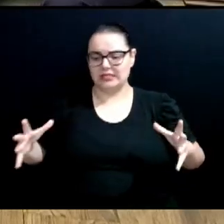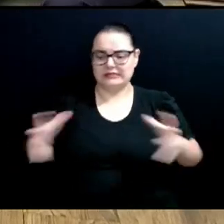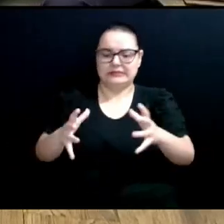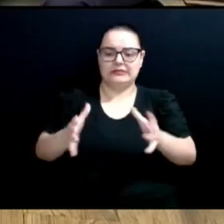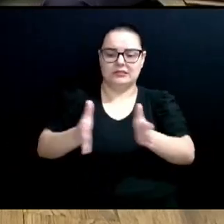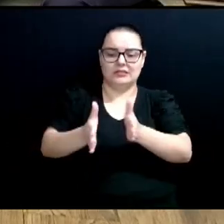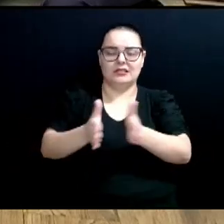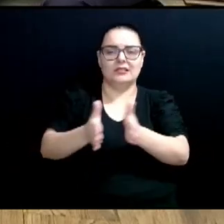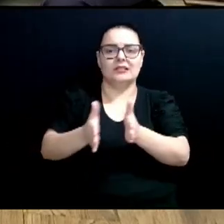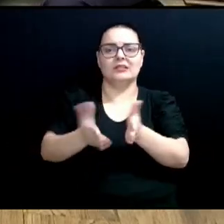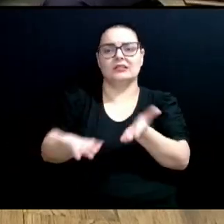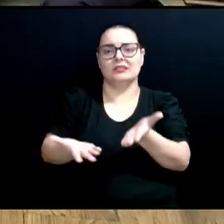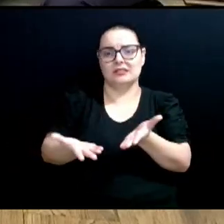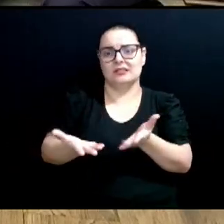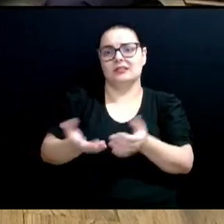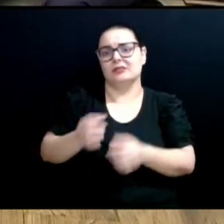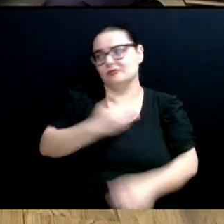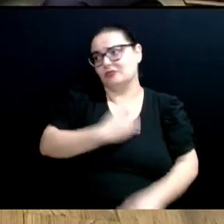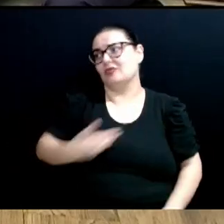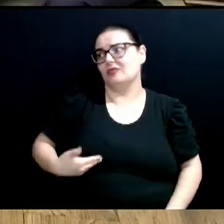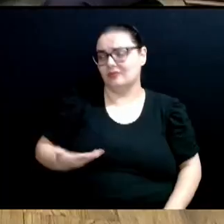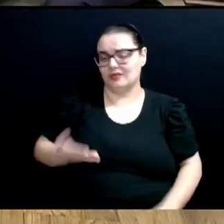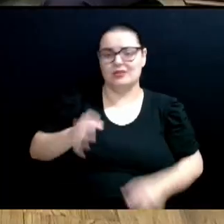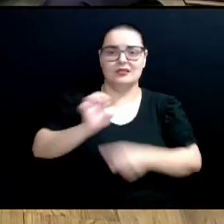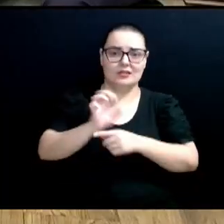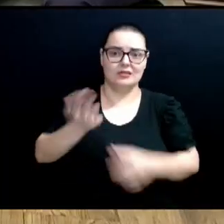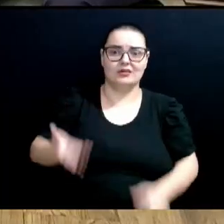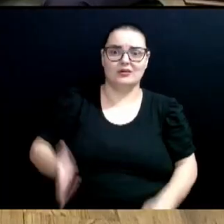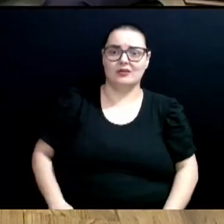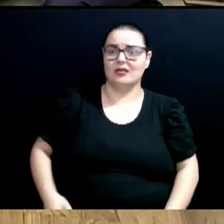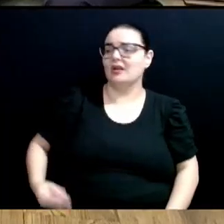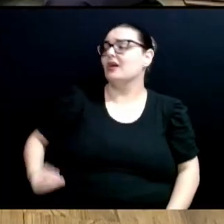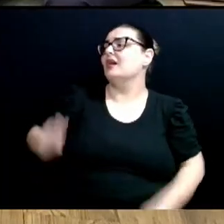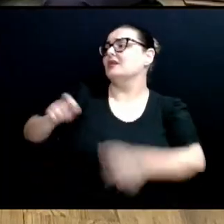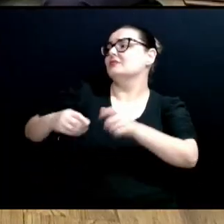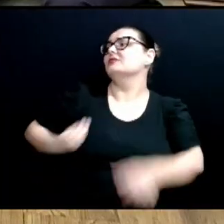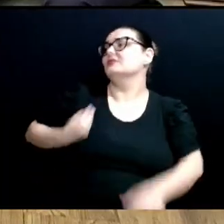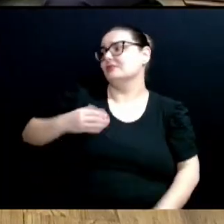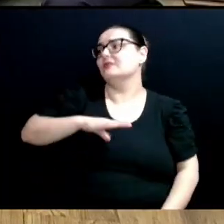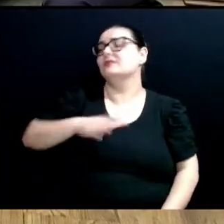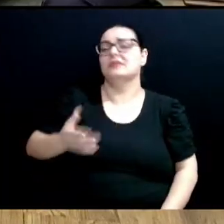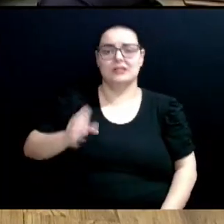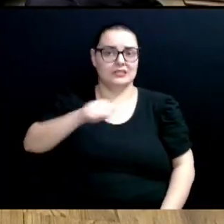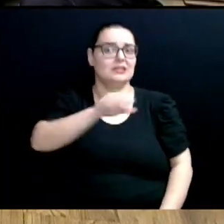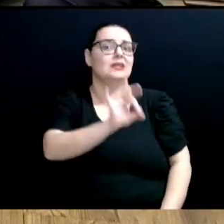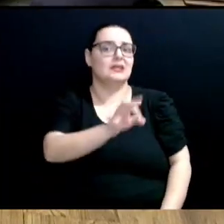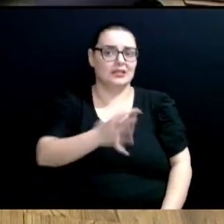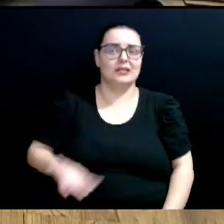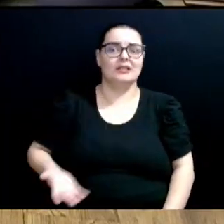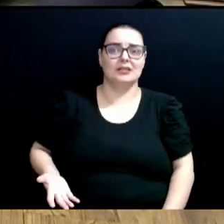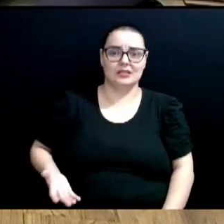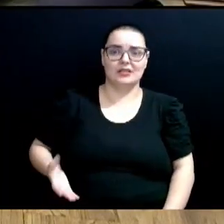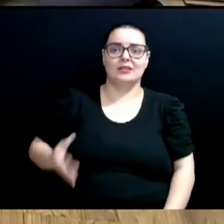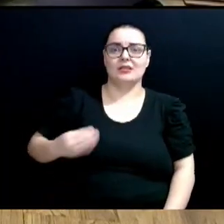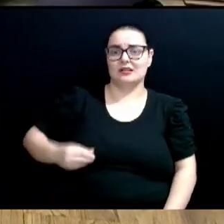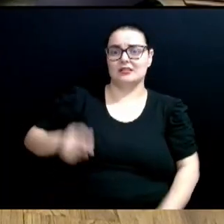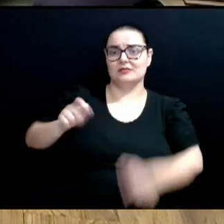pessoas. Então, as pessoas vivem nos municípios. Exatamente, as pessoas vivem nos municípios. E de outro